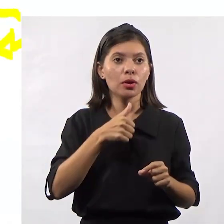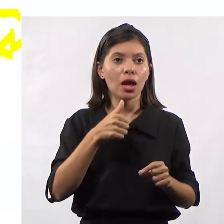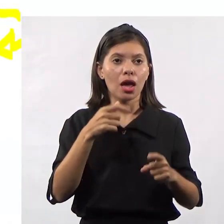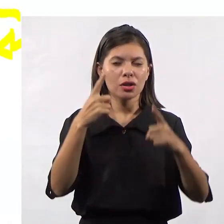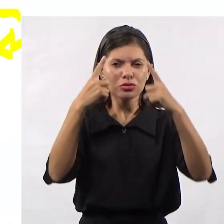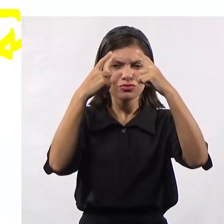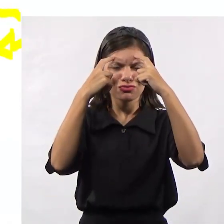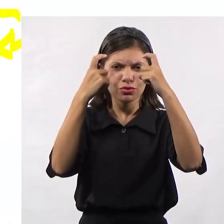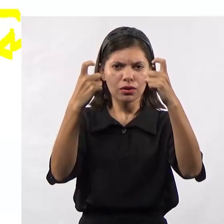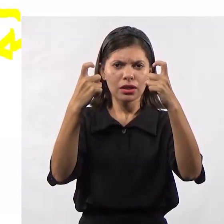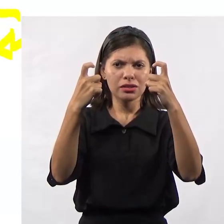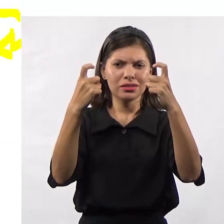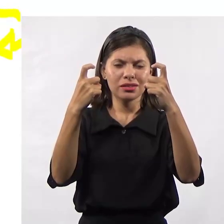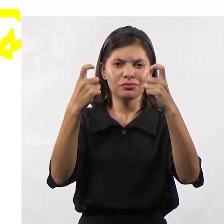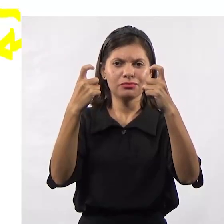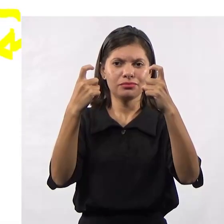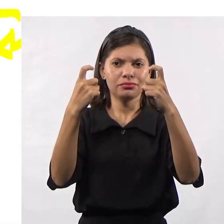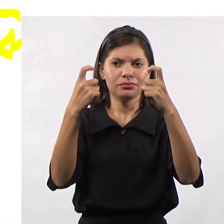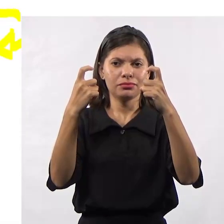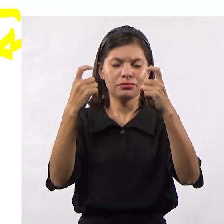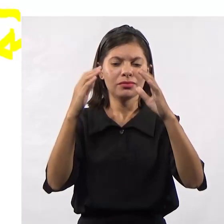de violência doméstica